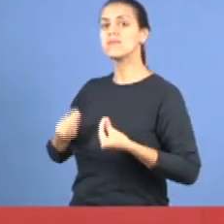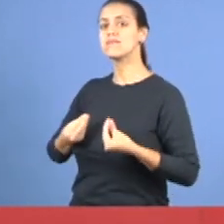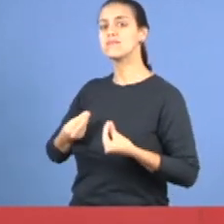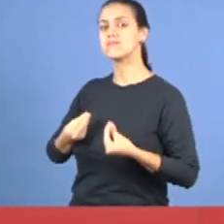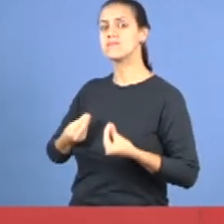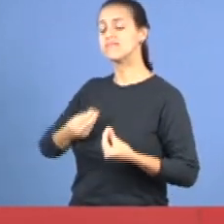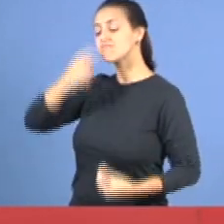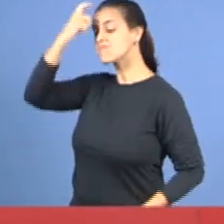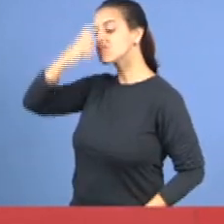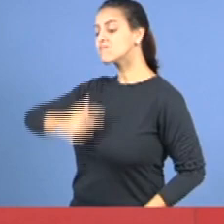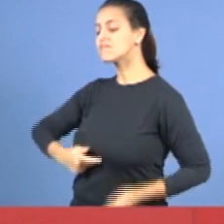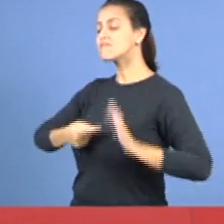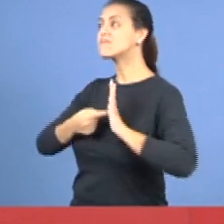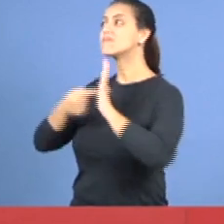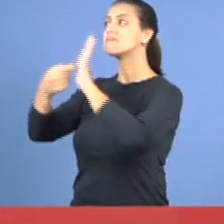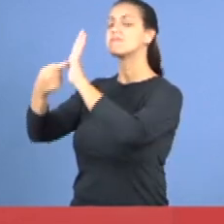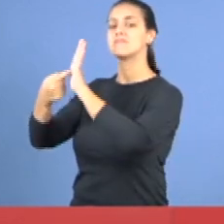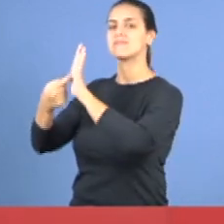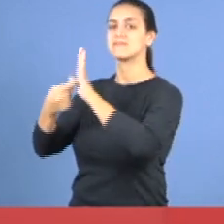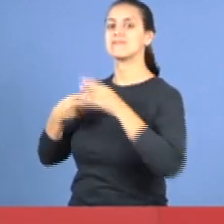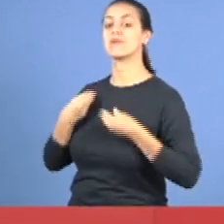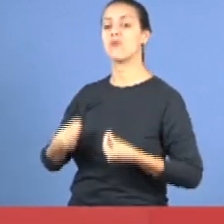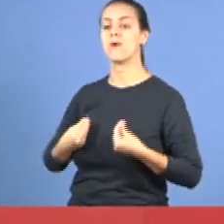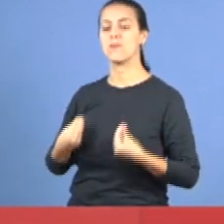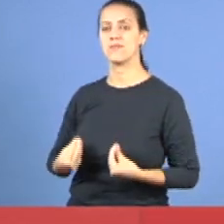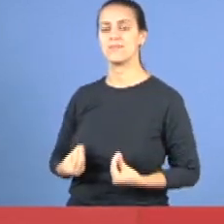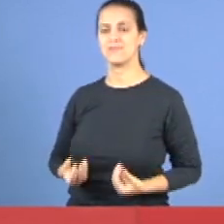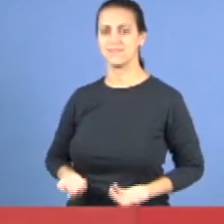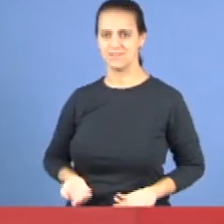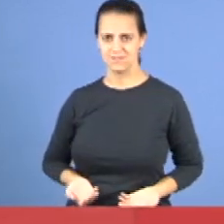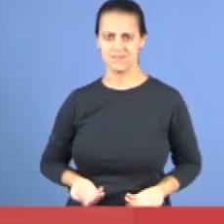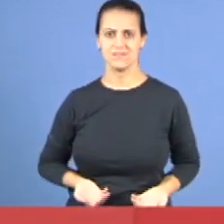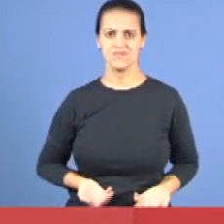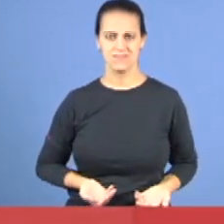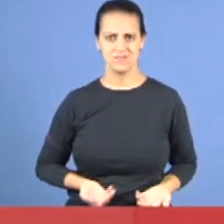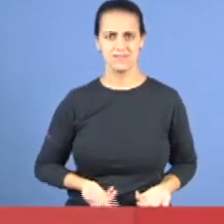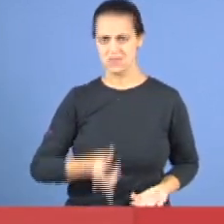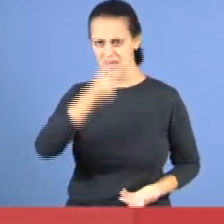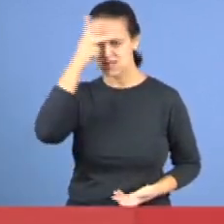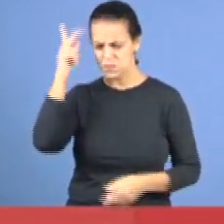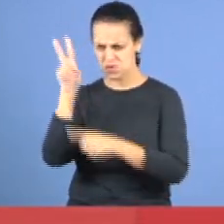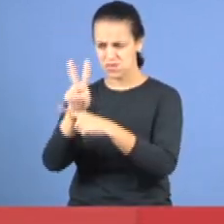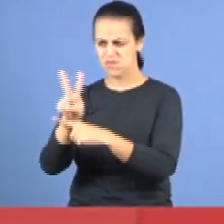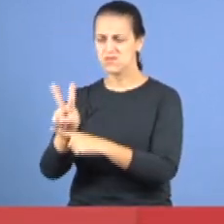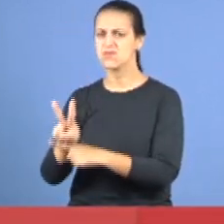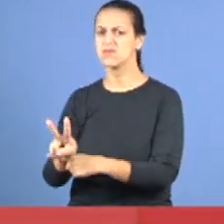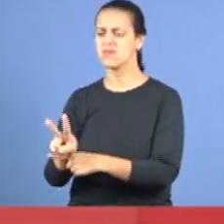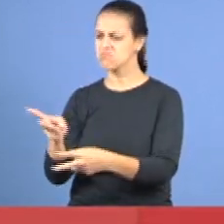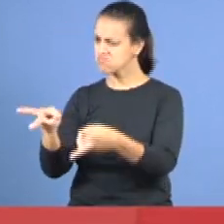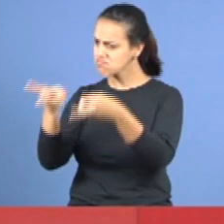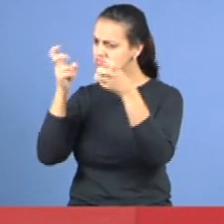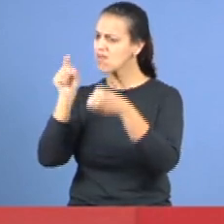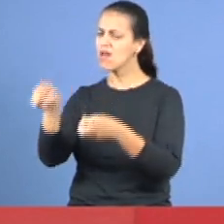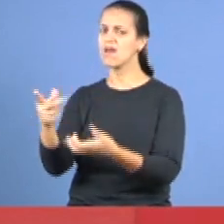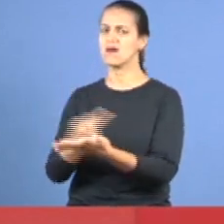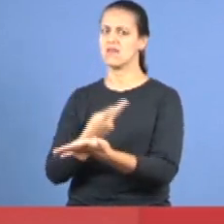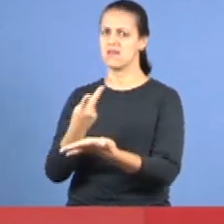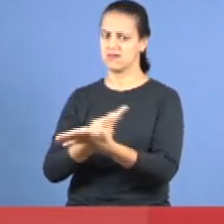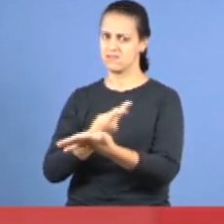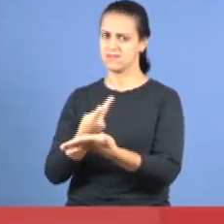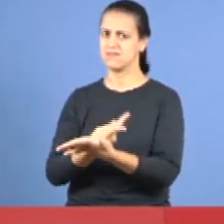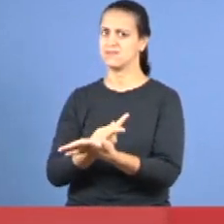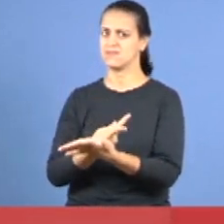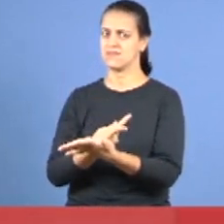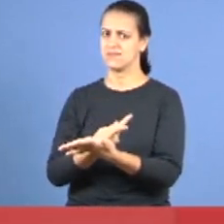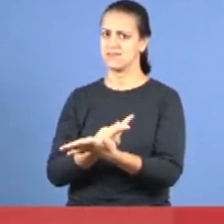falar. A turma está vendo os erros, começou a ver os erros. Sabe por quê? Senhor, falamos sobre os muros, sabe? Falamos como